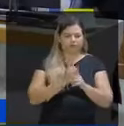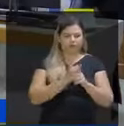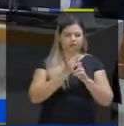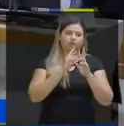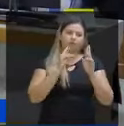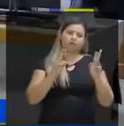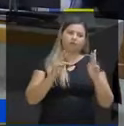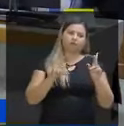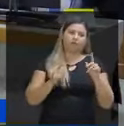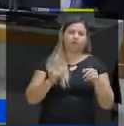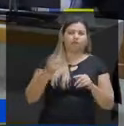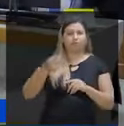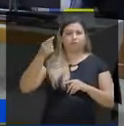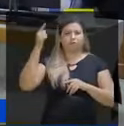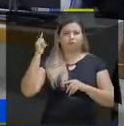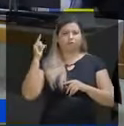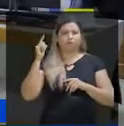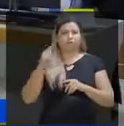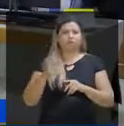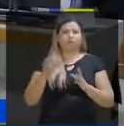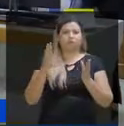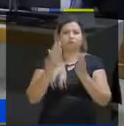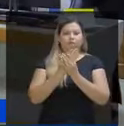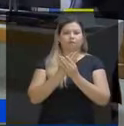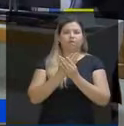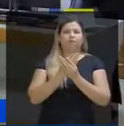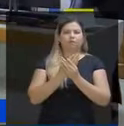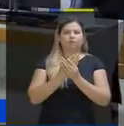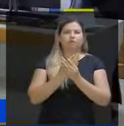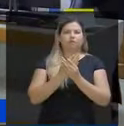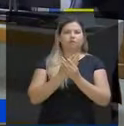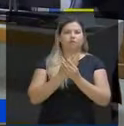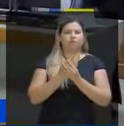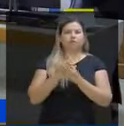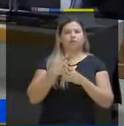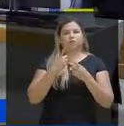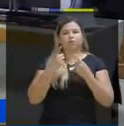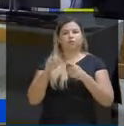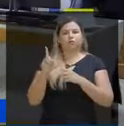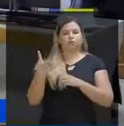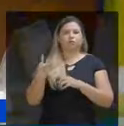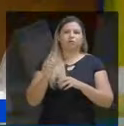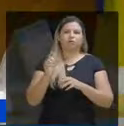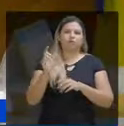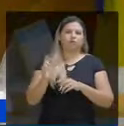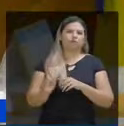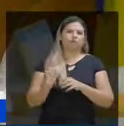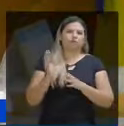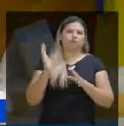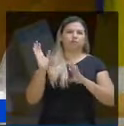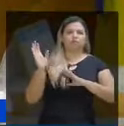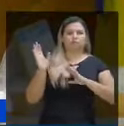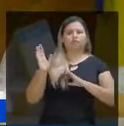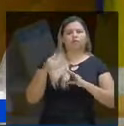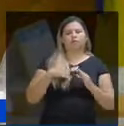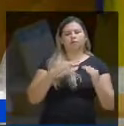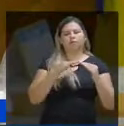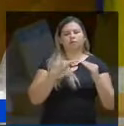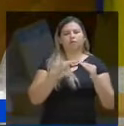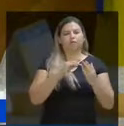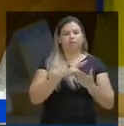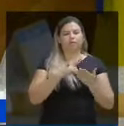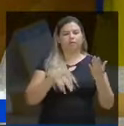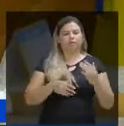era questão processual. Eu não tenho nada contra, a candidata acompanha o relator. A relatora.